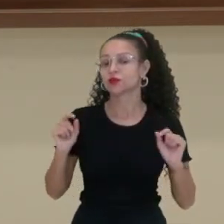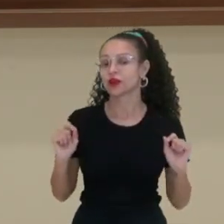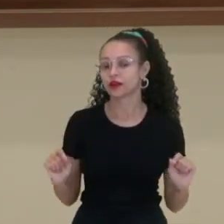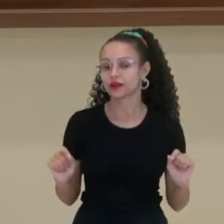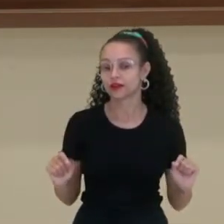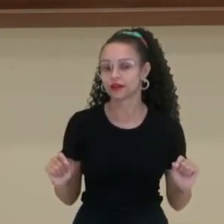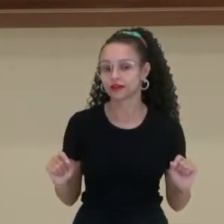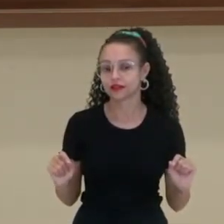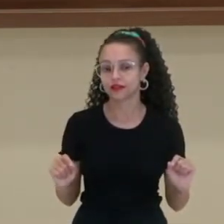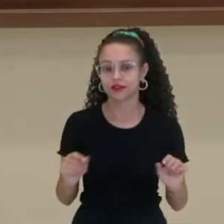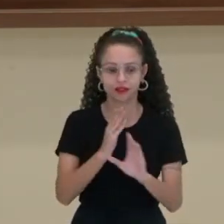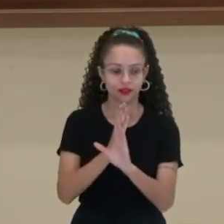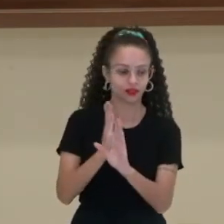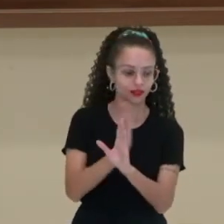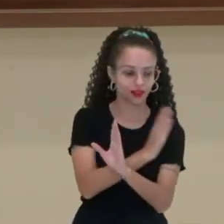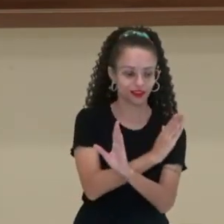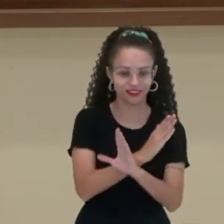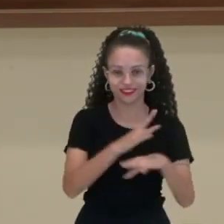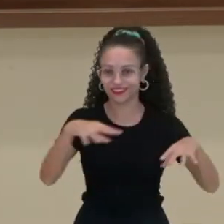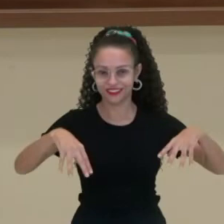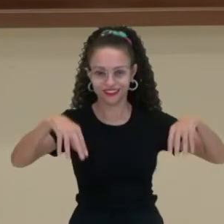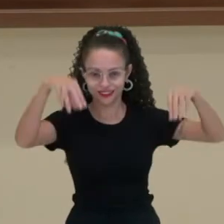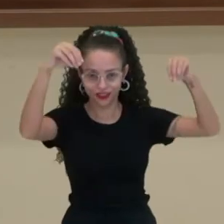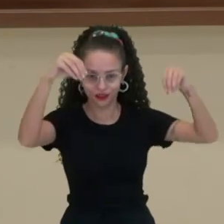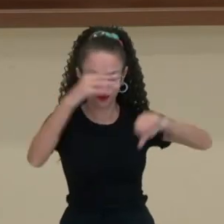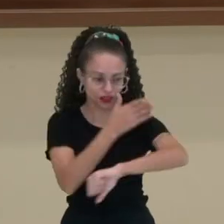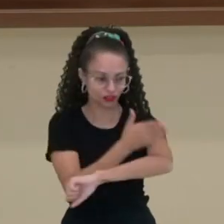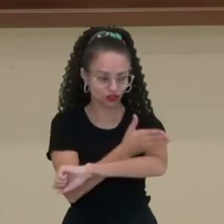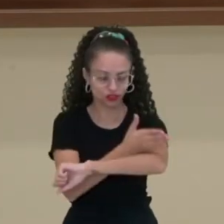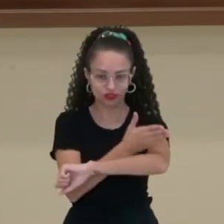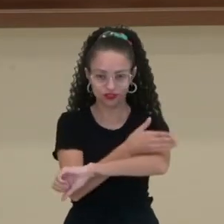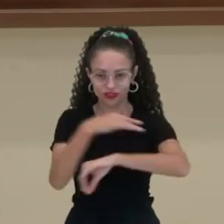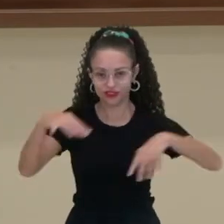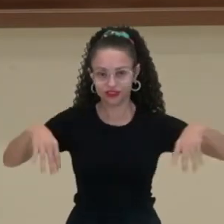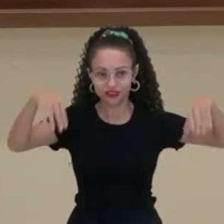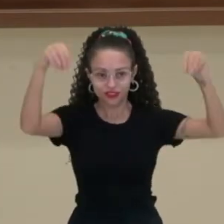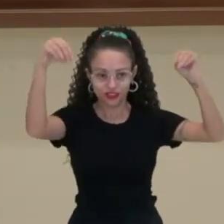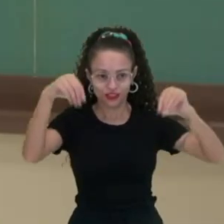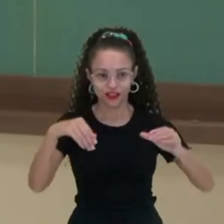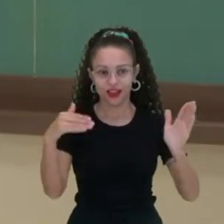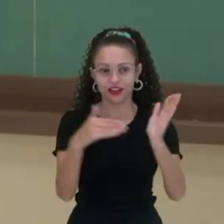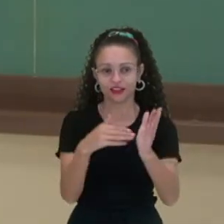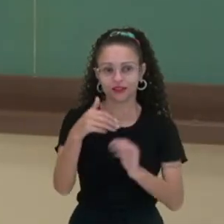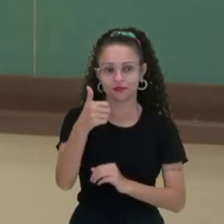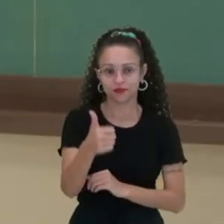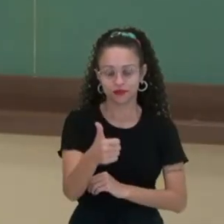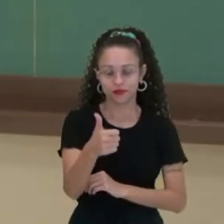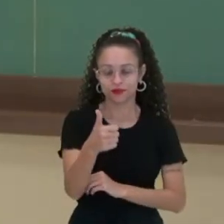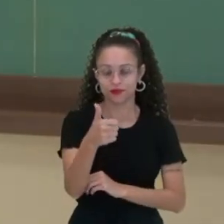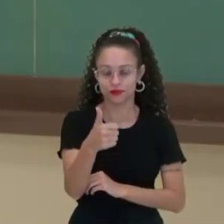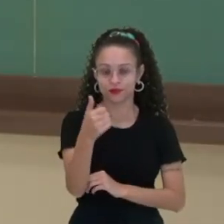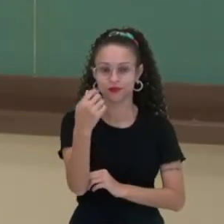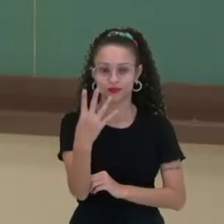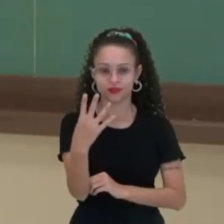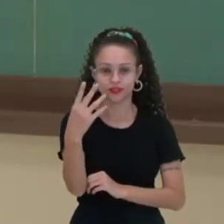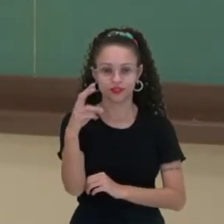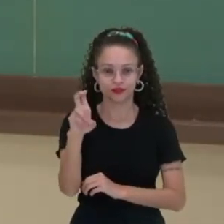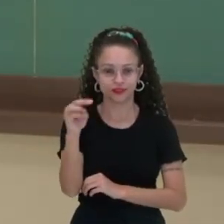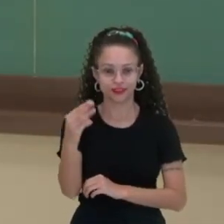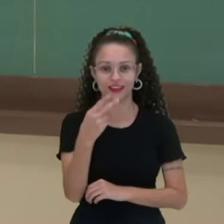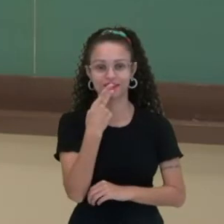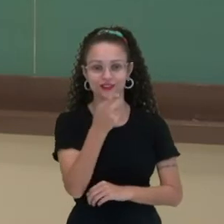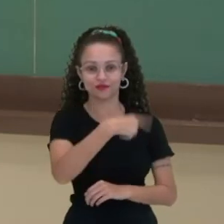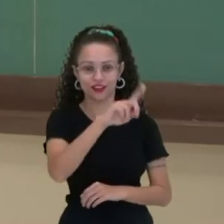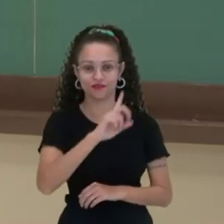Significa que ninguém lá na Idade Média, a partir de 476 até 1453, se chamavam